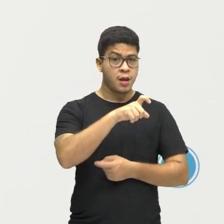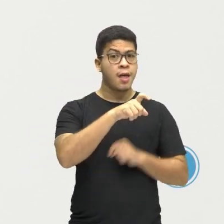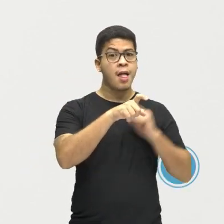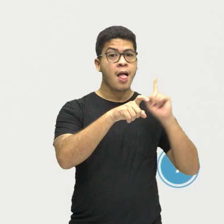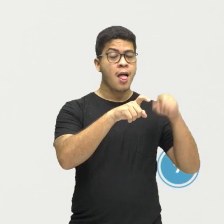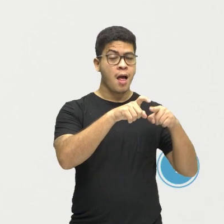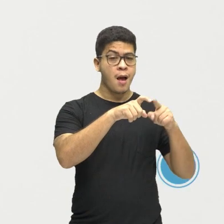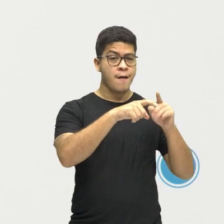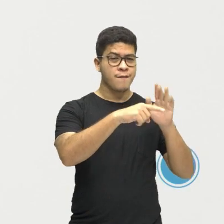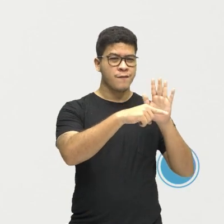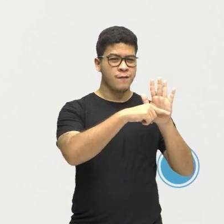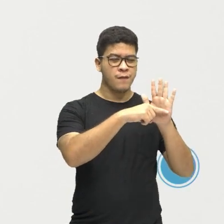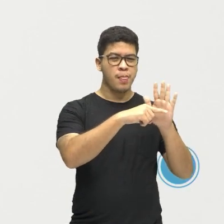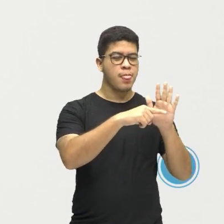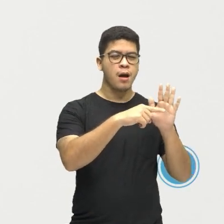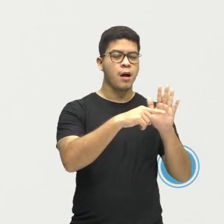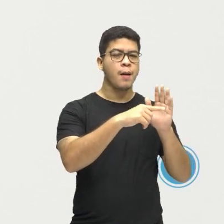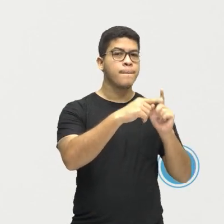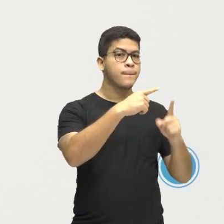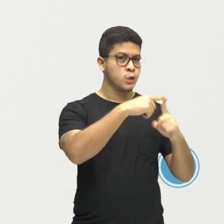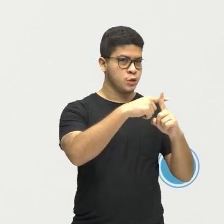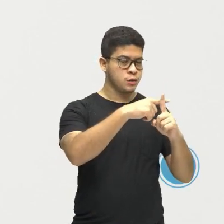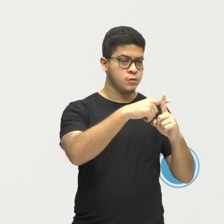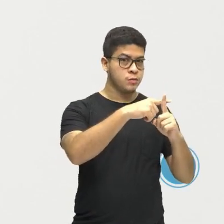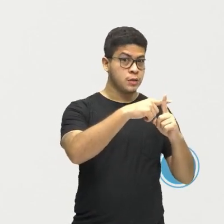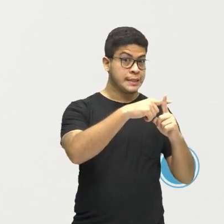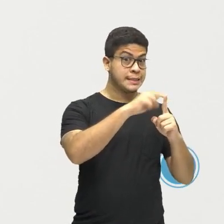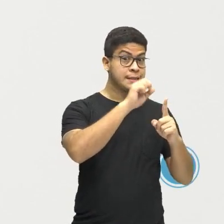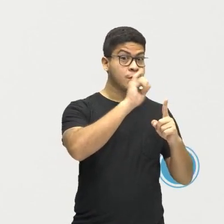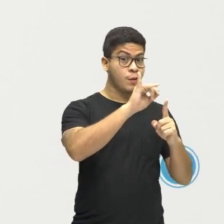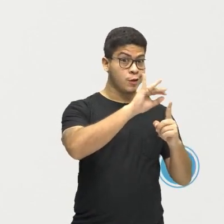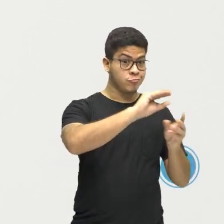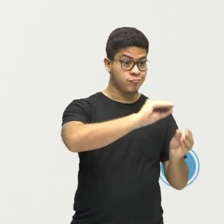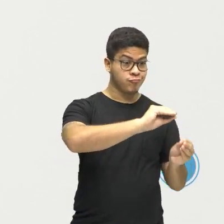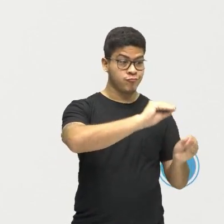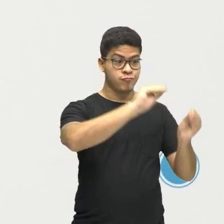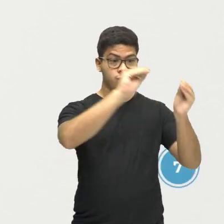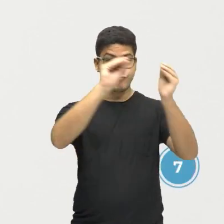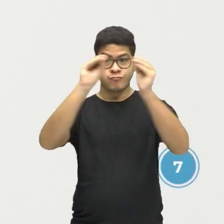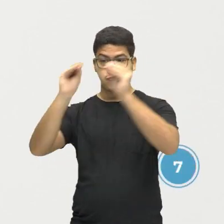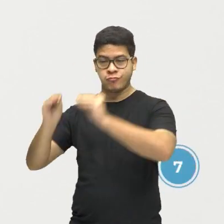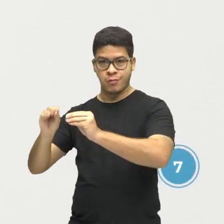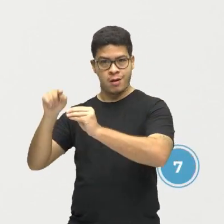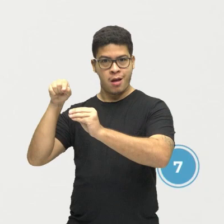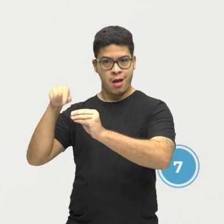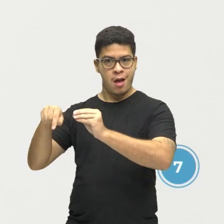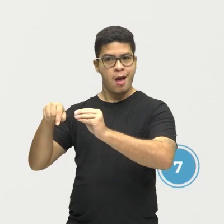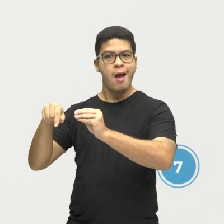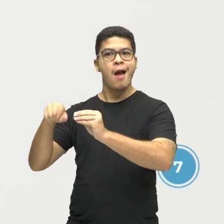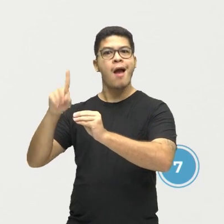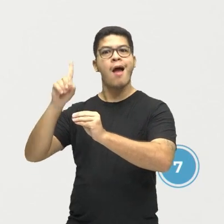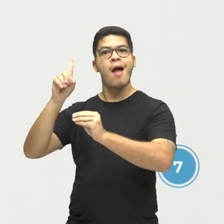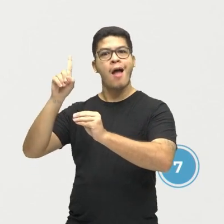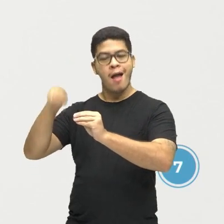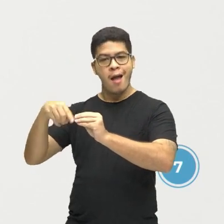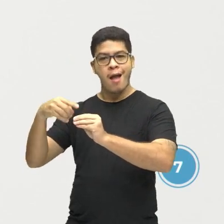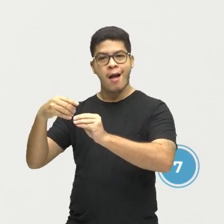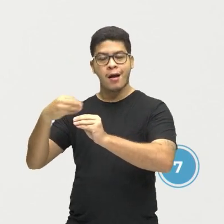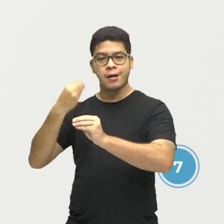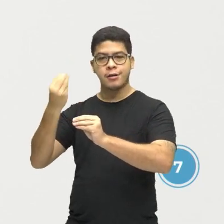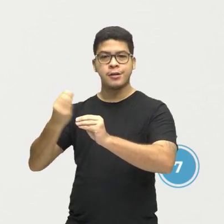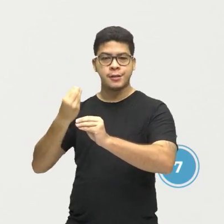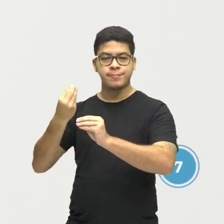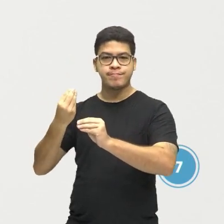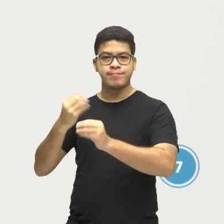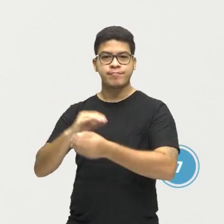à direita do sinal de igualdade, à tua direita. Lembram que nós temos que deixar os elementos que têm letra no primeiro membro,